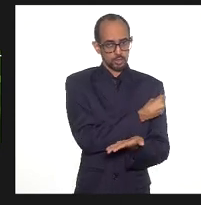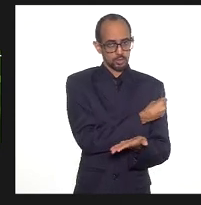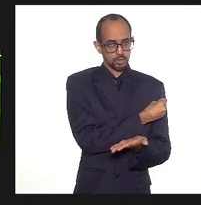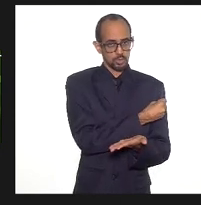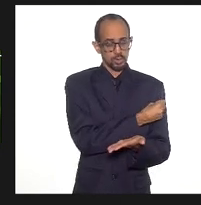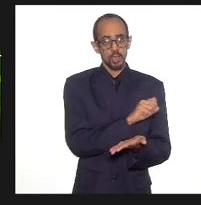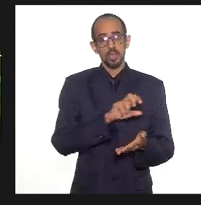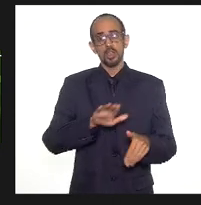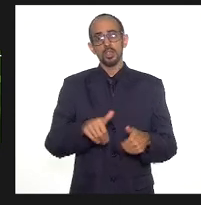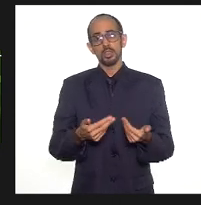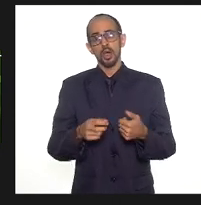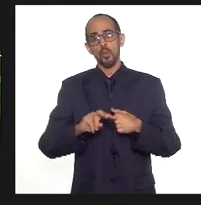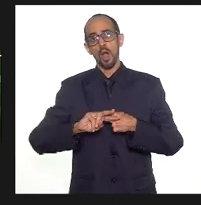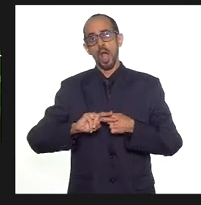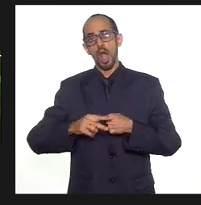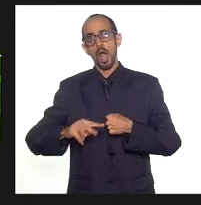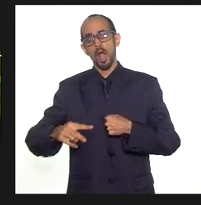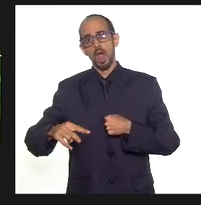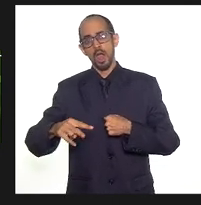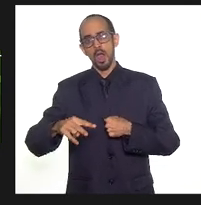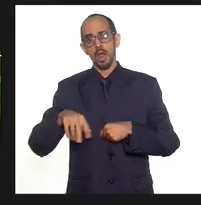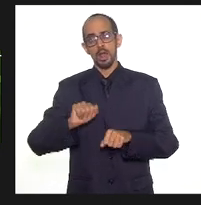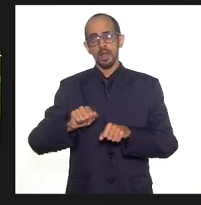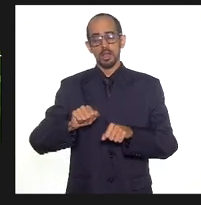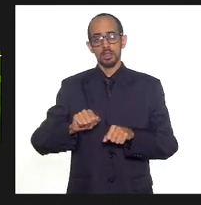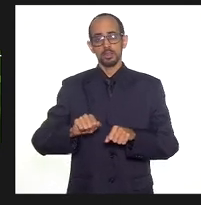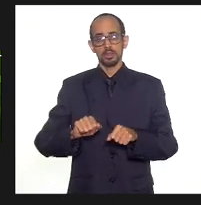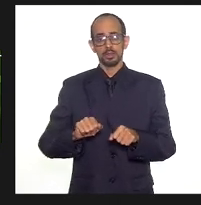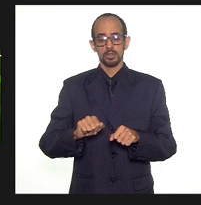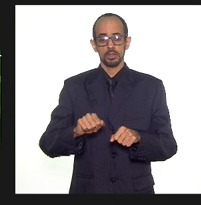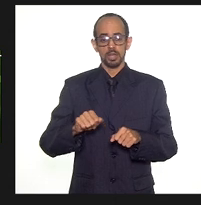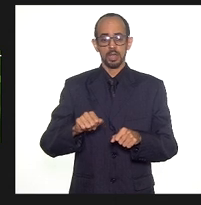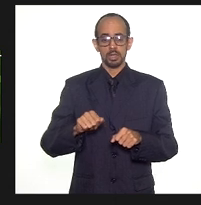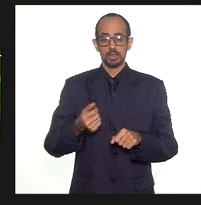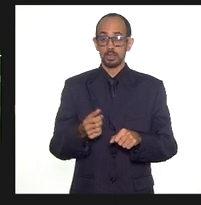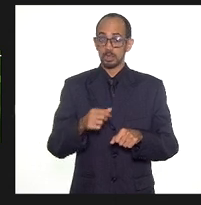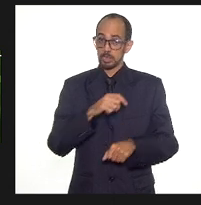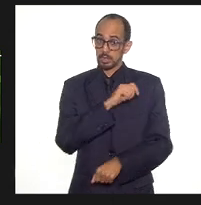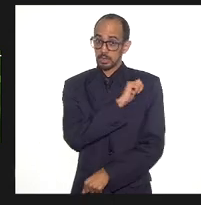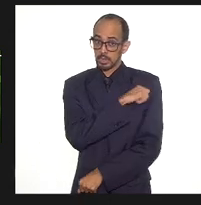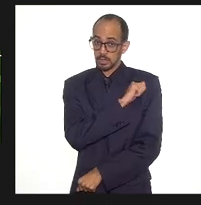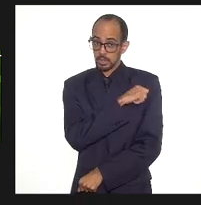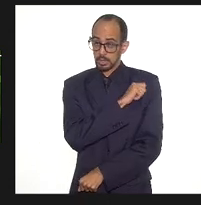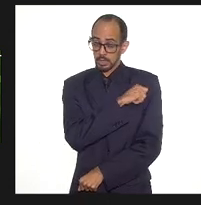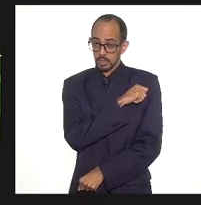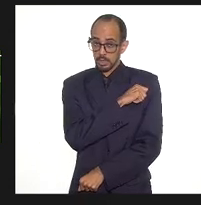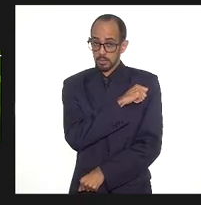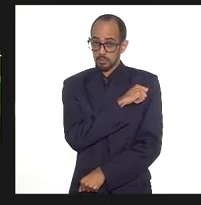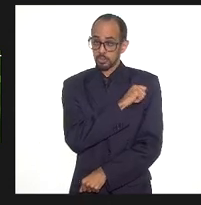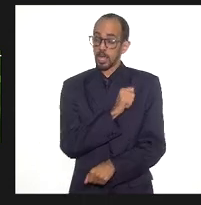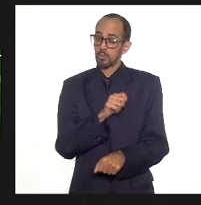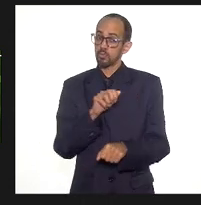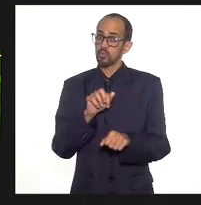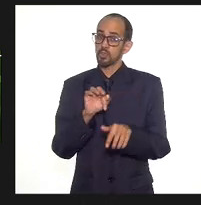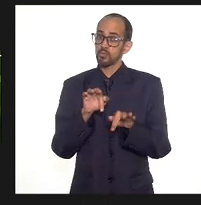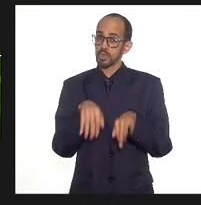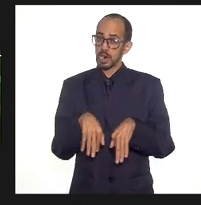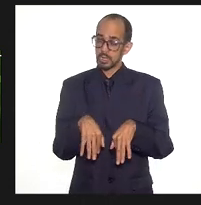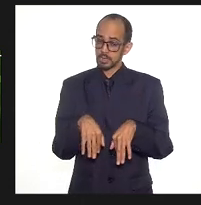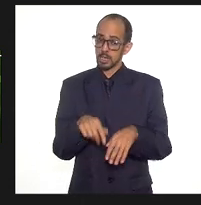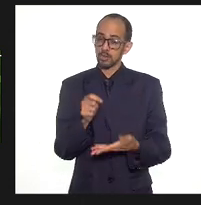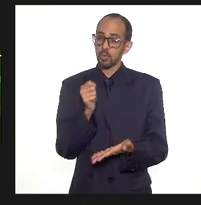reflexo tributário, o reflexo em PE, ele foi ou deveria ser, e de fato foi concluído com o pagamento